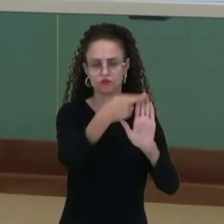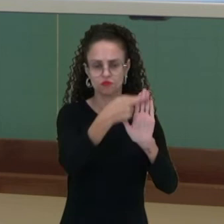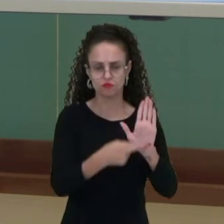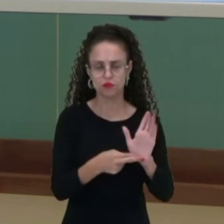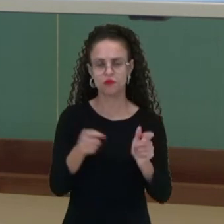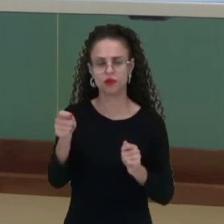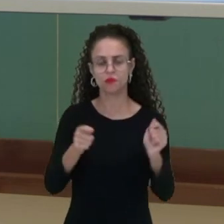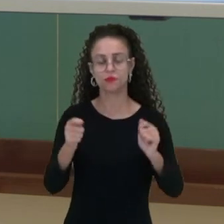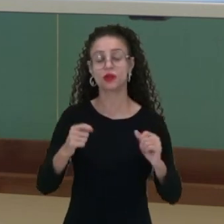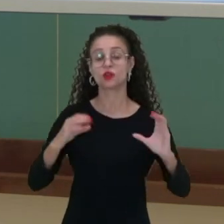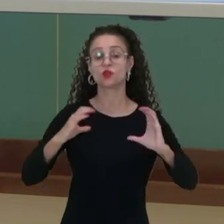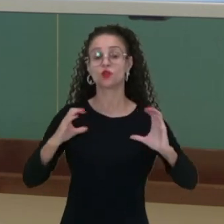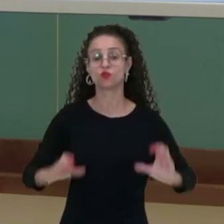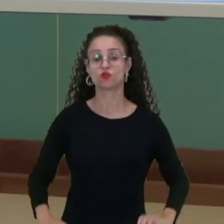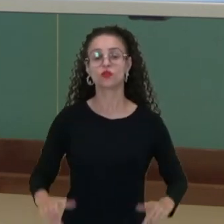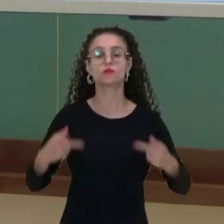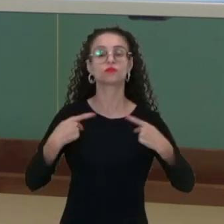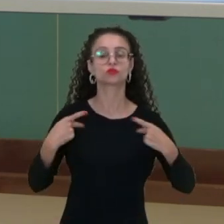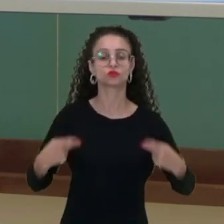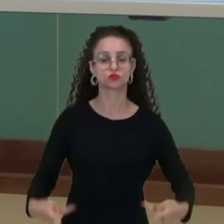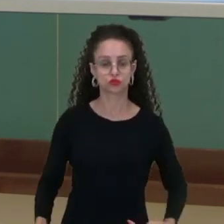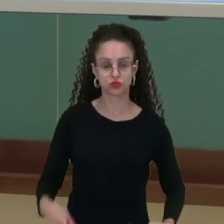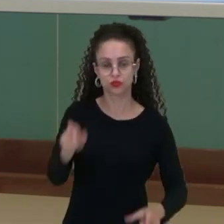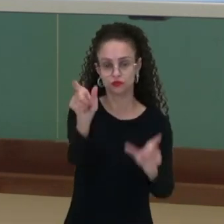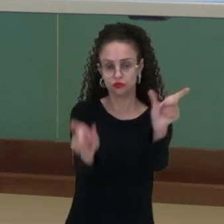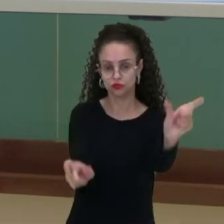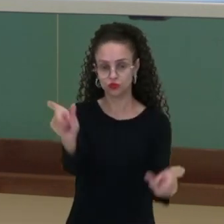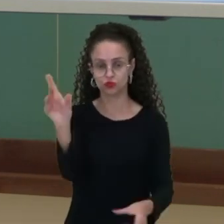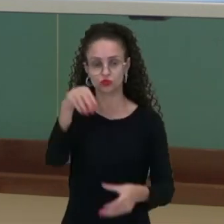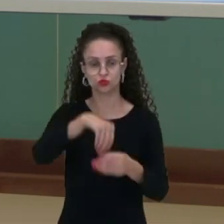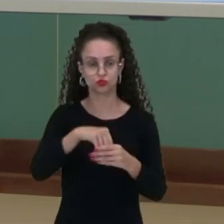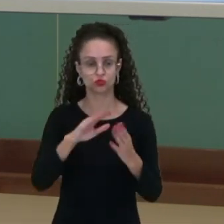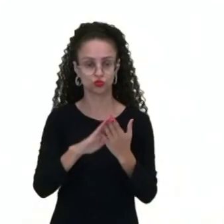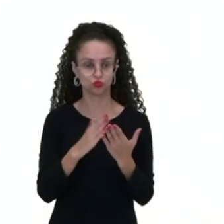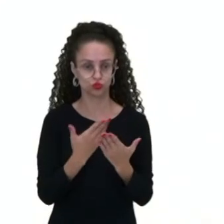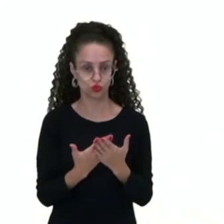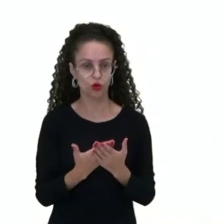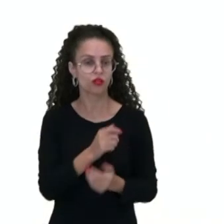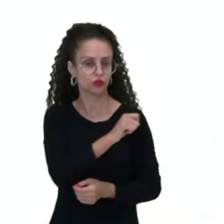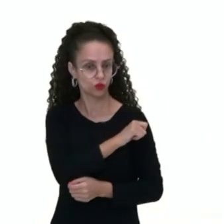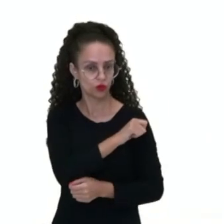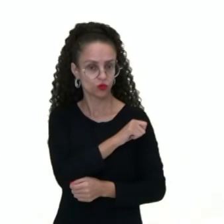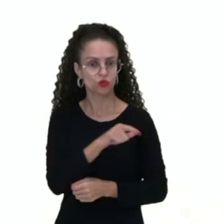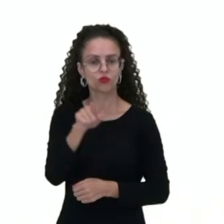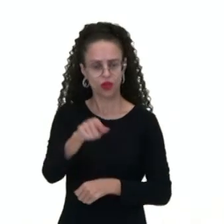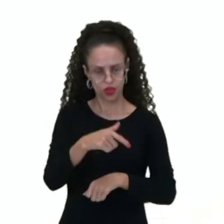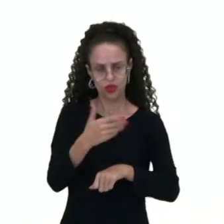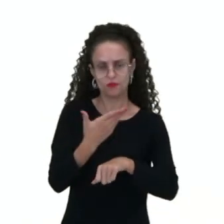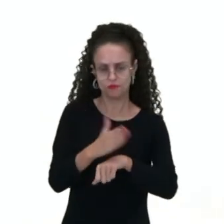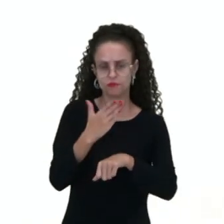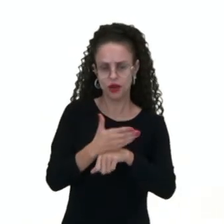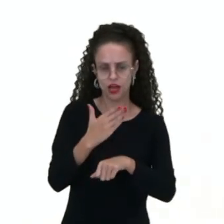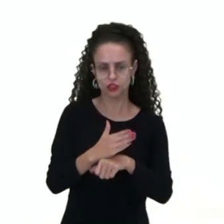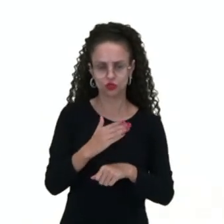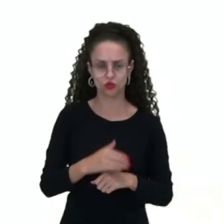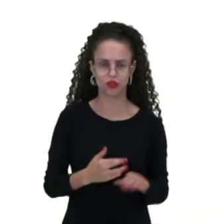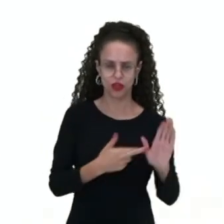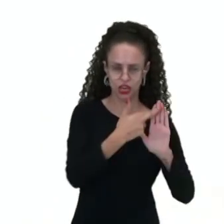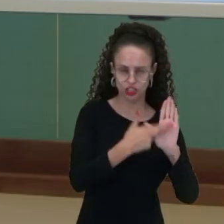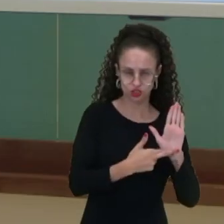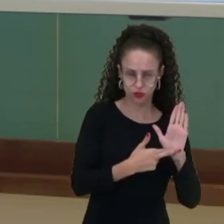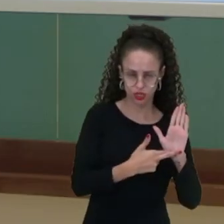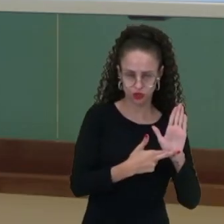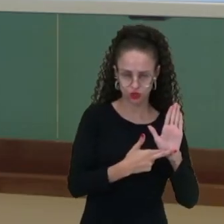as condutas dos alunos na instituição de ensino. Em outras palavras, podemos dizer que ele é um manual prático também. Ué, professor, então o regimento é um manual